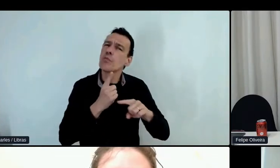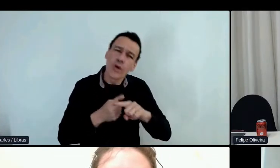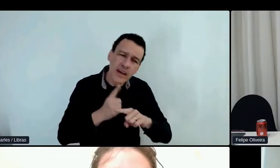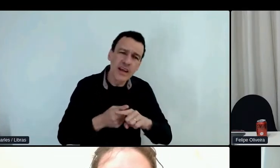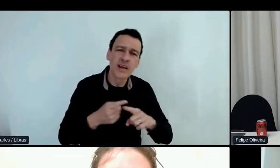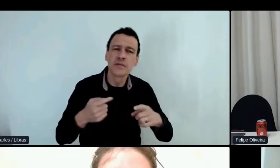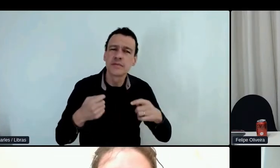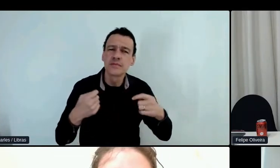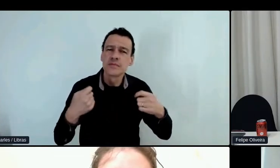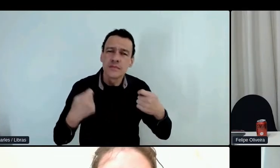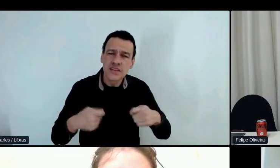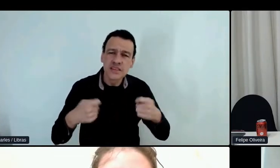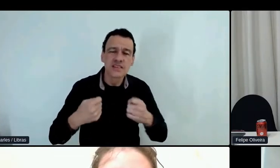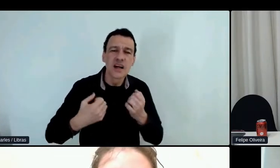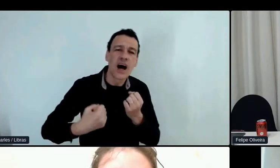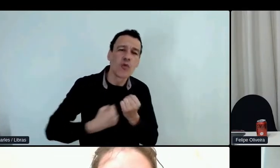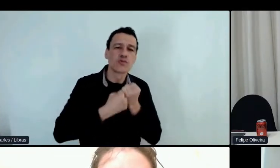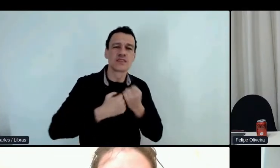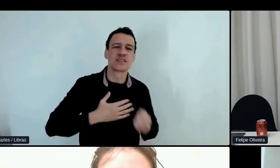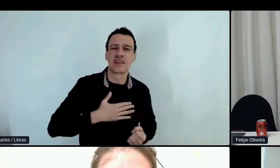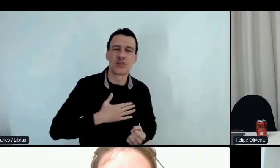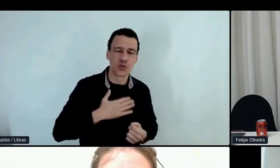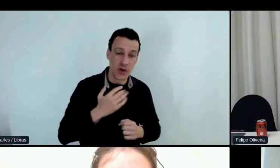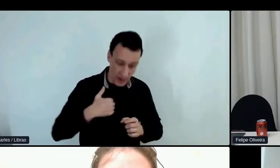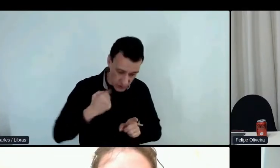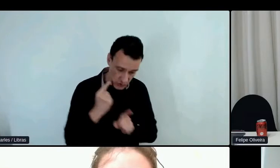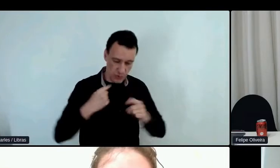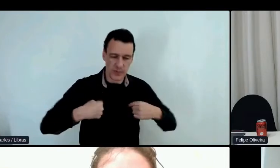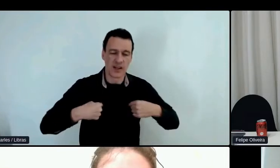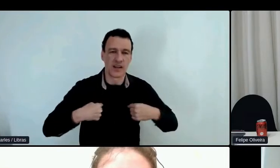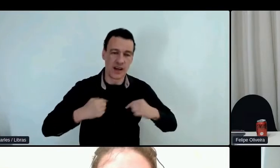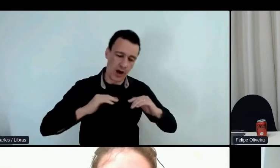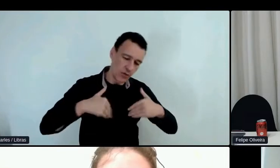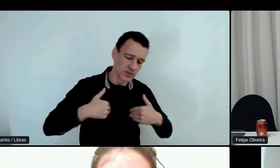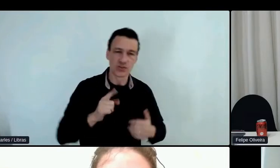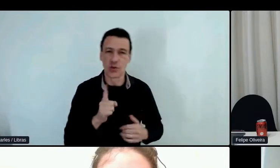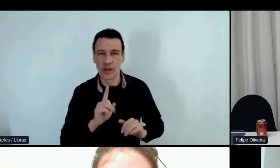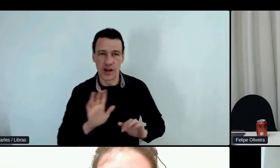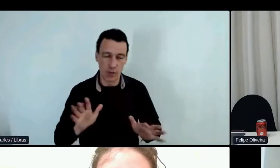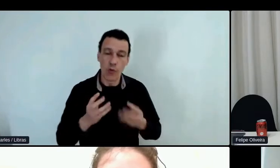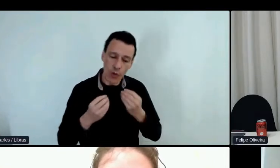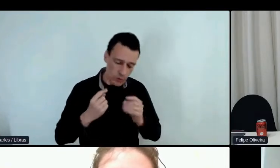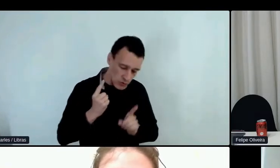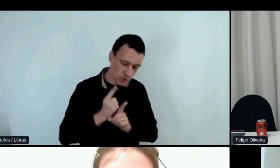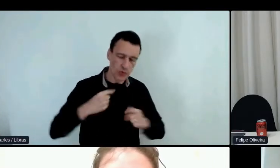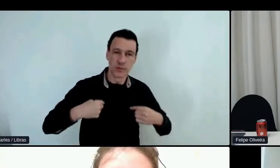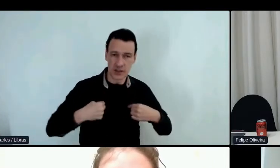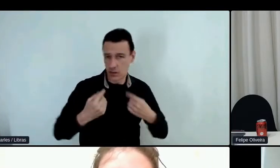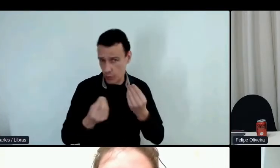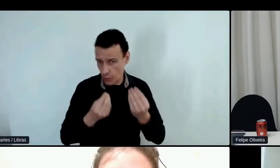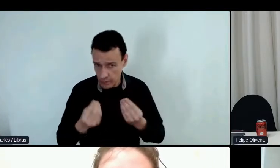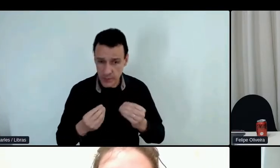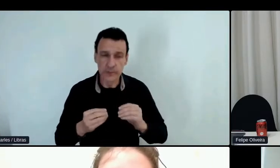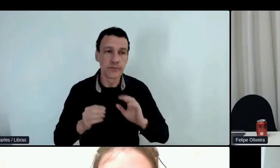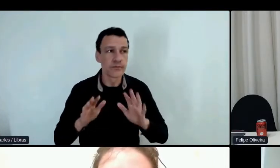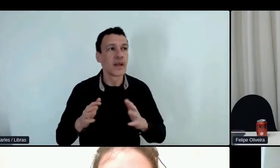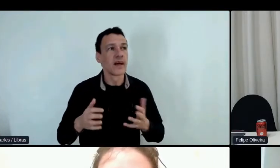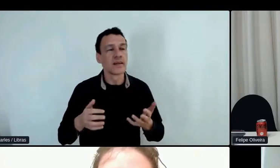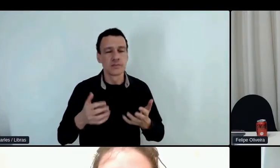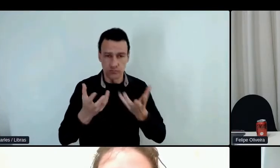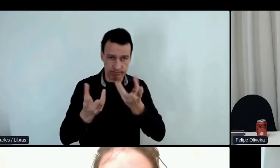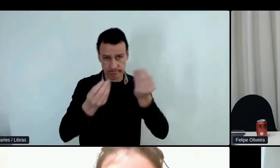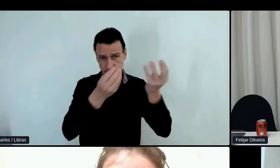específico para a gente estar falando como que a gente pode se reconhecer autista, o porquê de